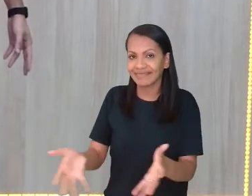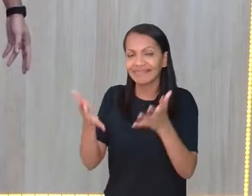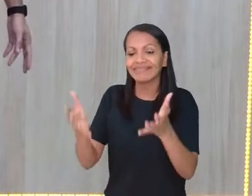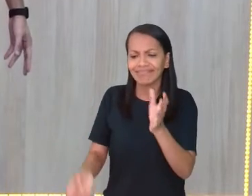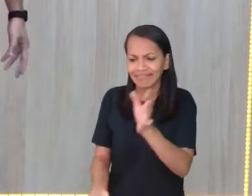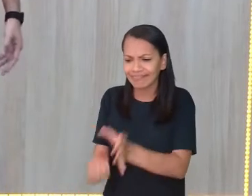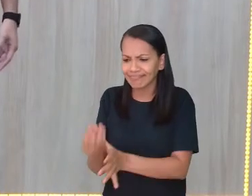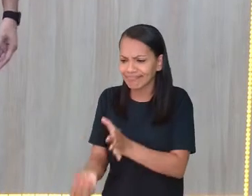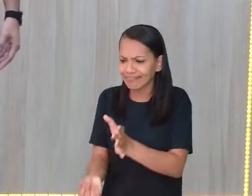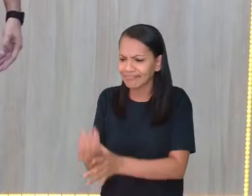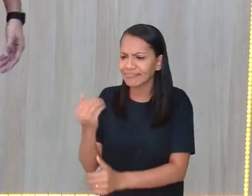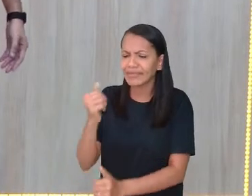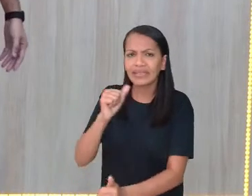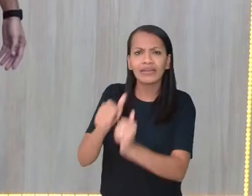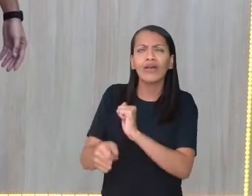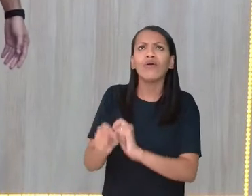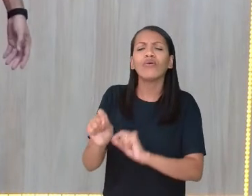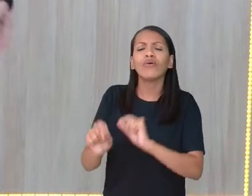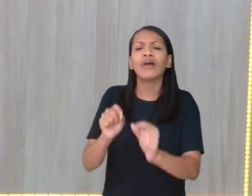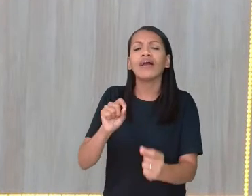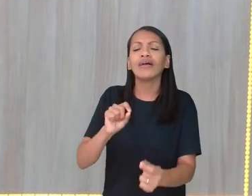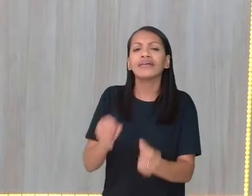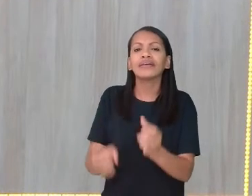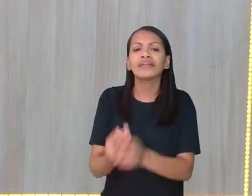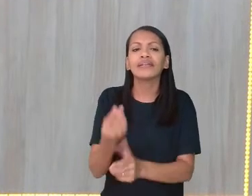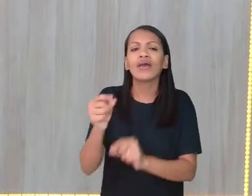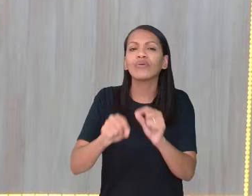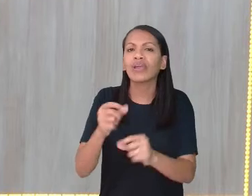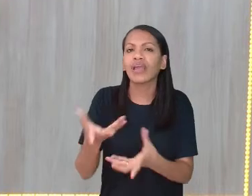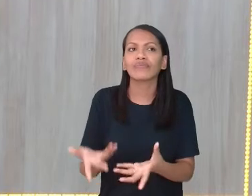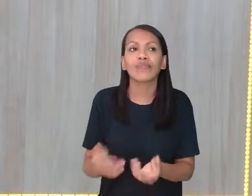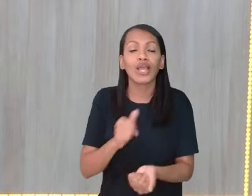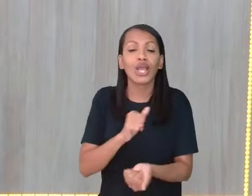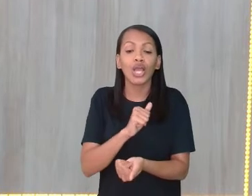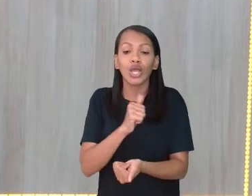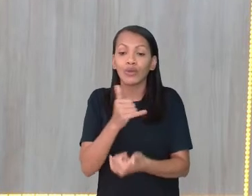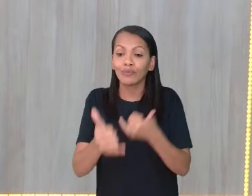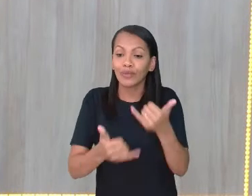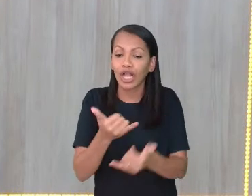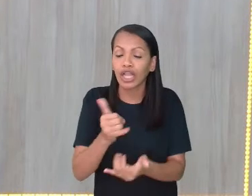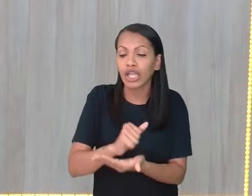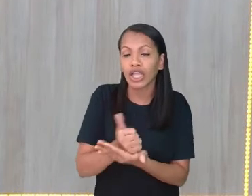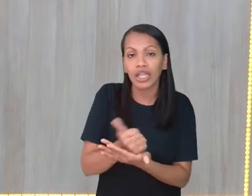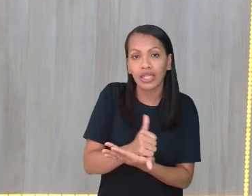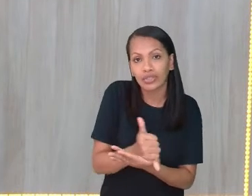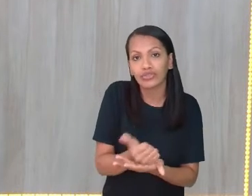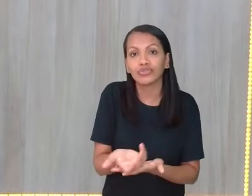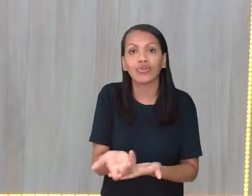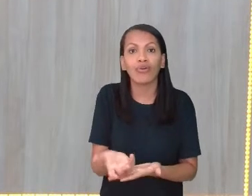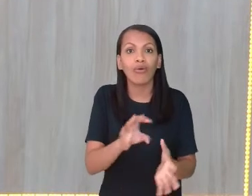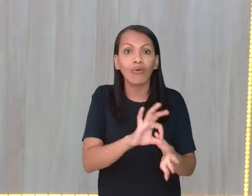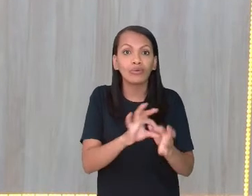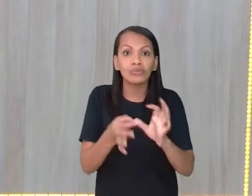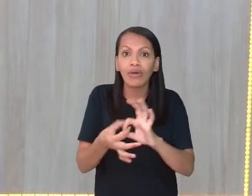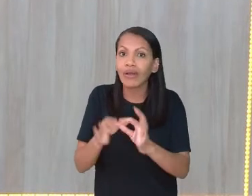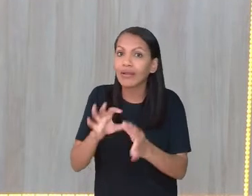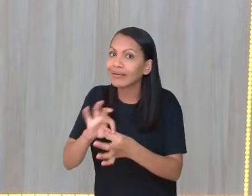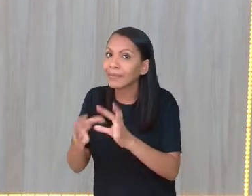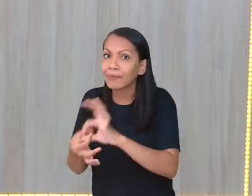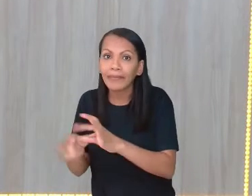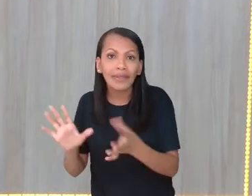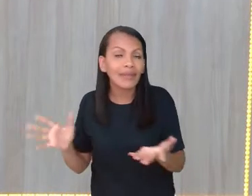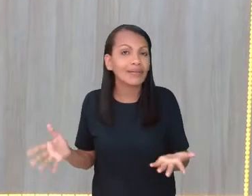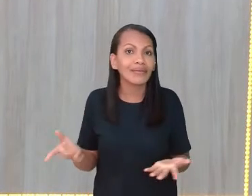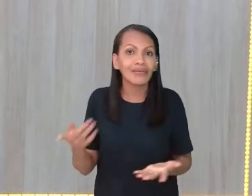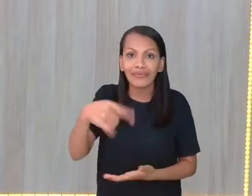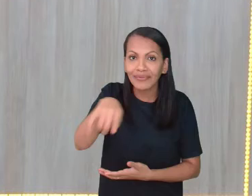movimentos desportivos, de festivais desportivos, para que aconteçam dentro do nosso ambiente nacional, né? Pode começar, de repente,